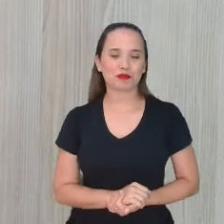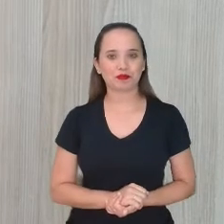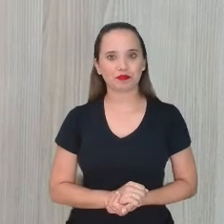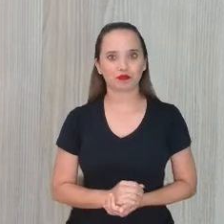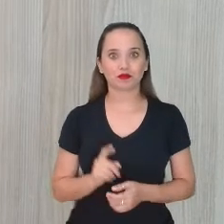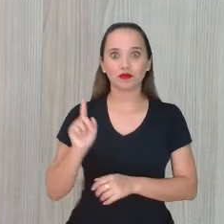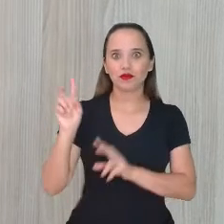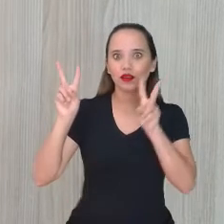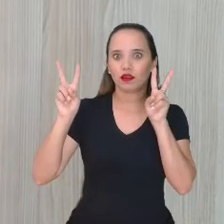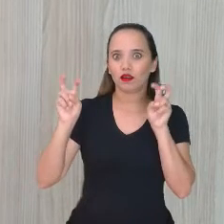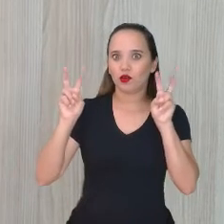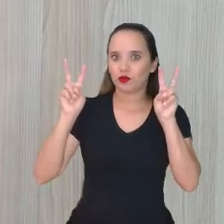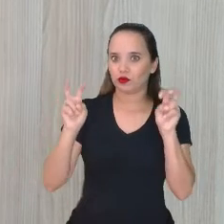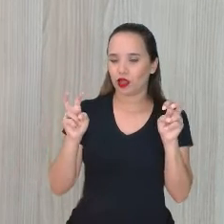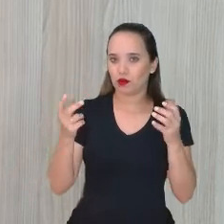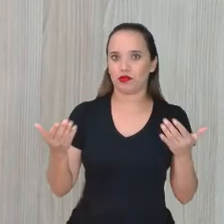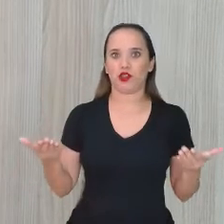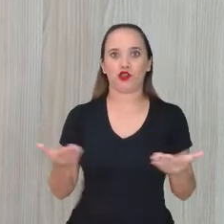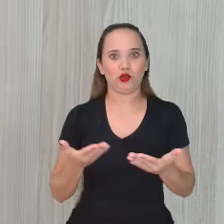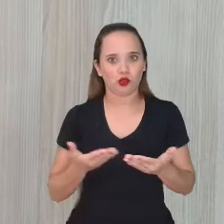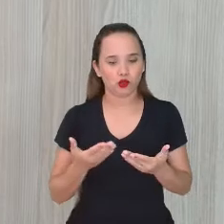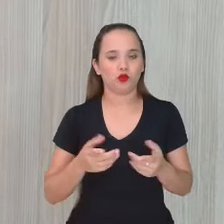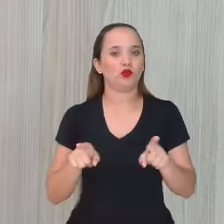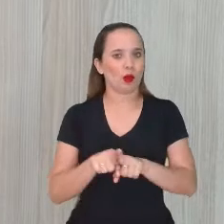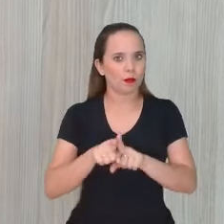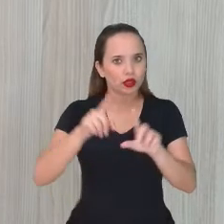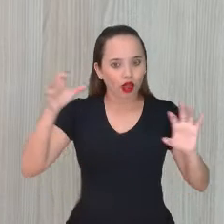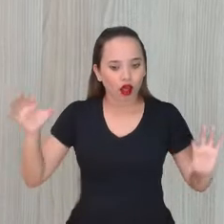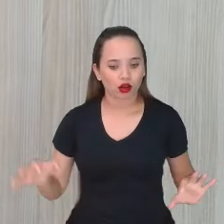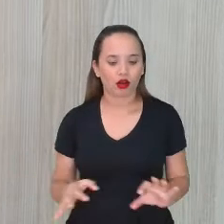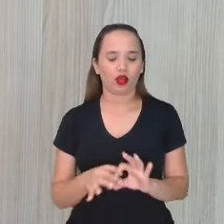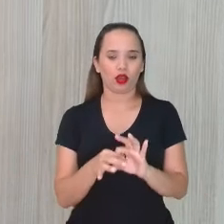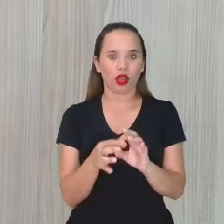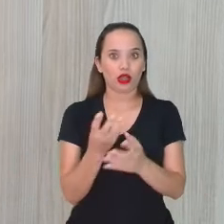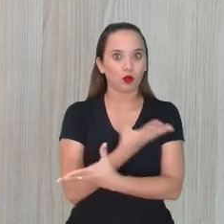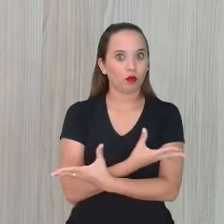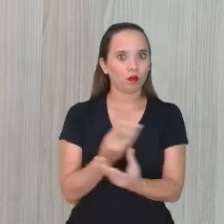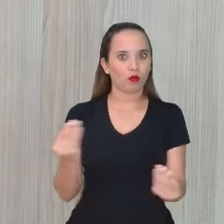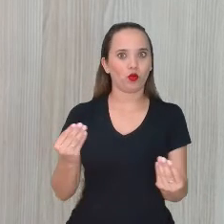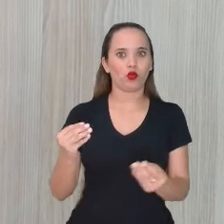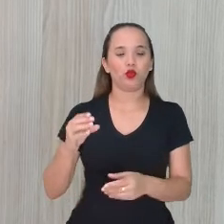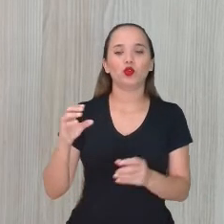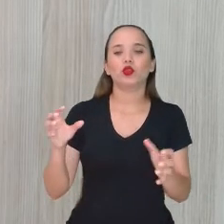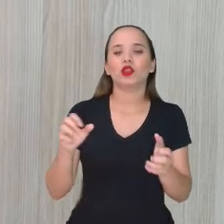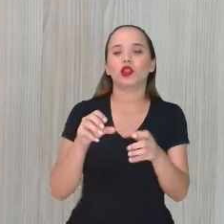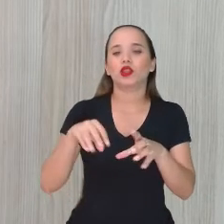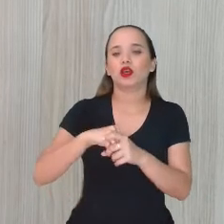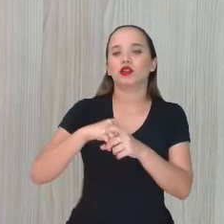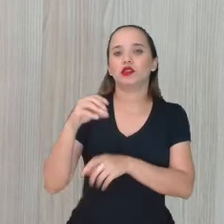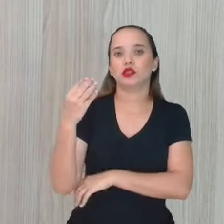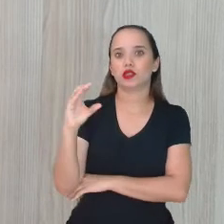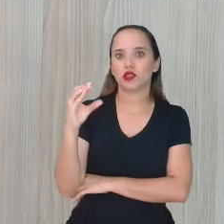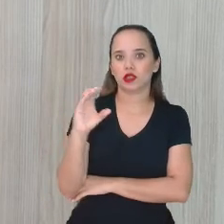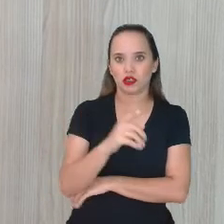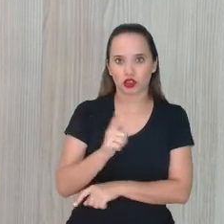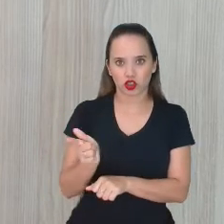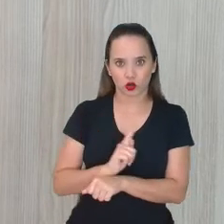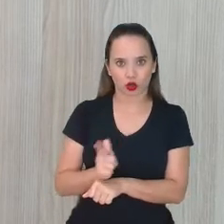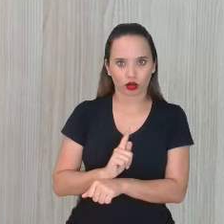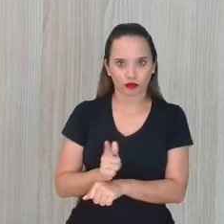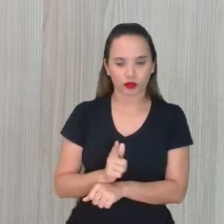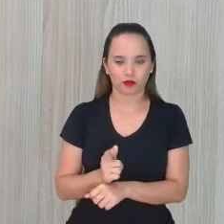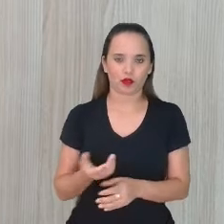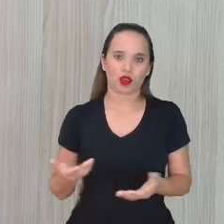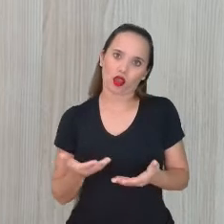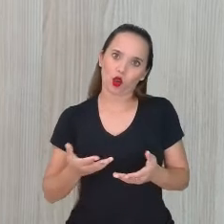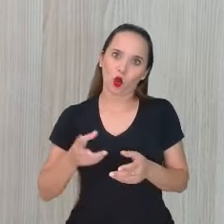um temazinho hoje que também conversa bastante com a ciência geográfica. Nós estamos aqui estudando